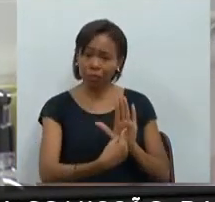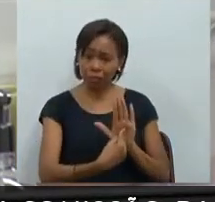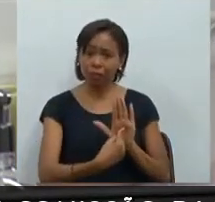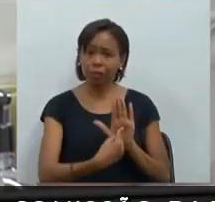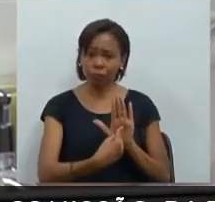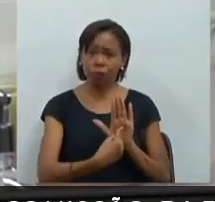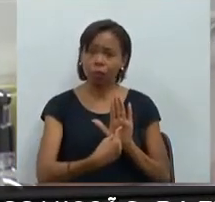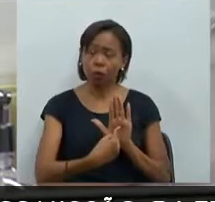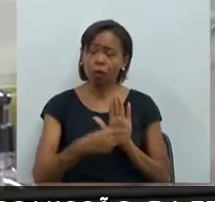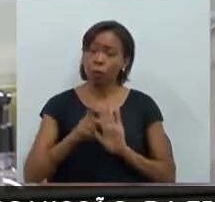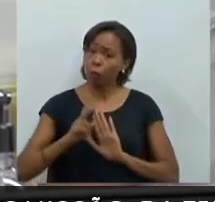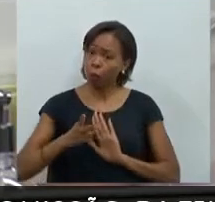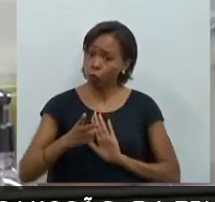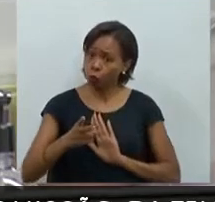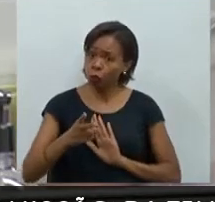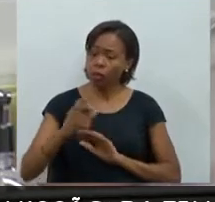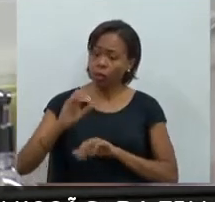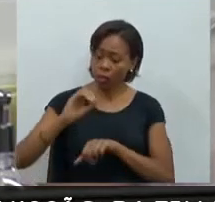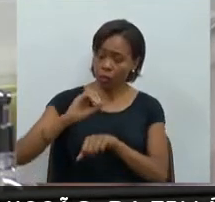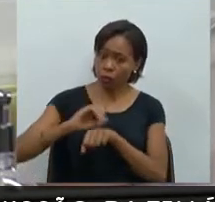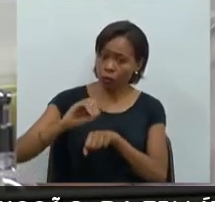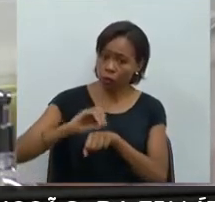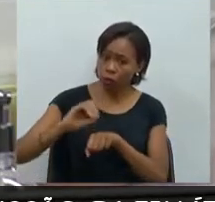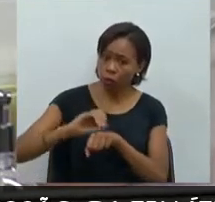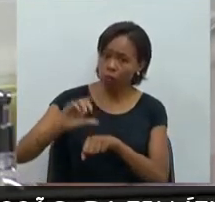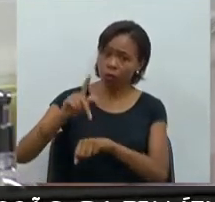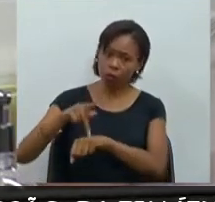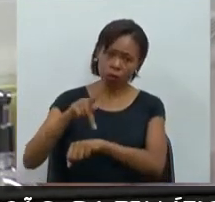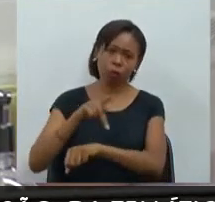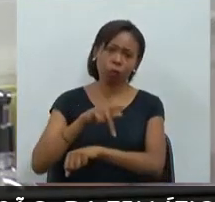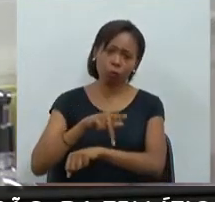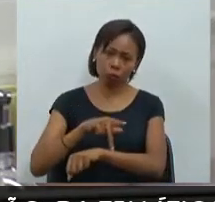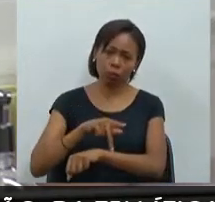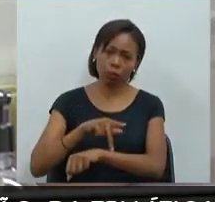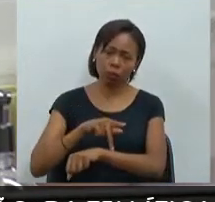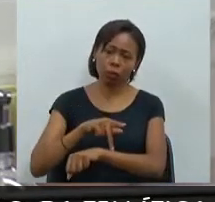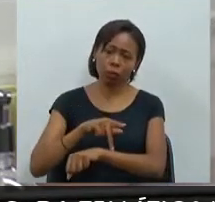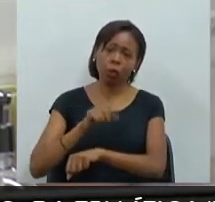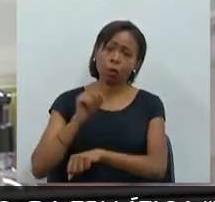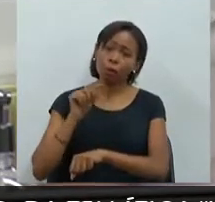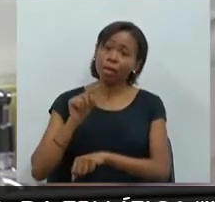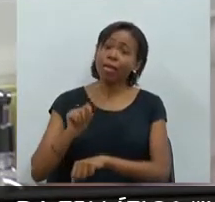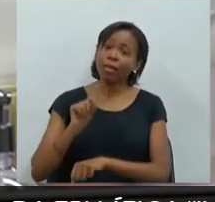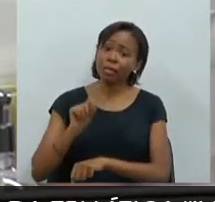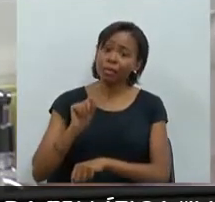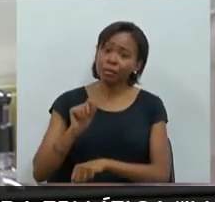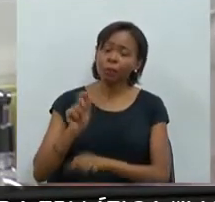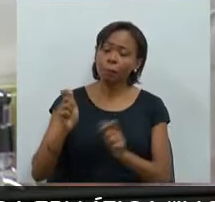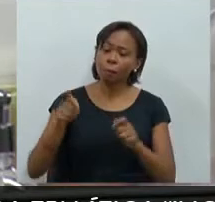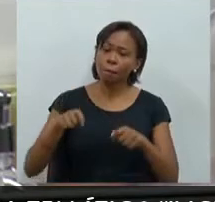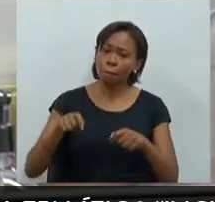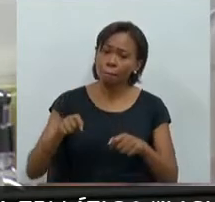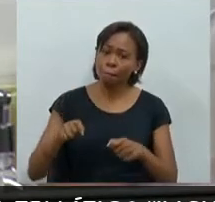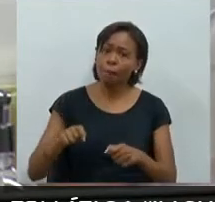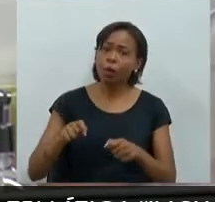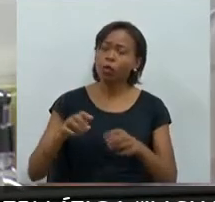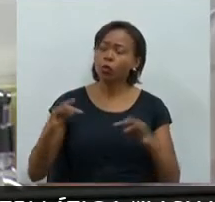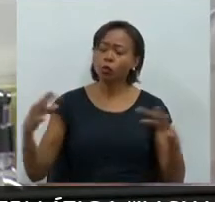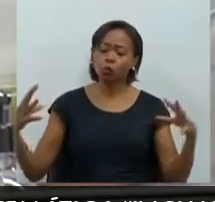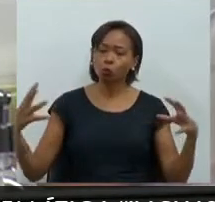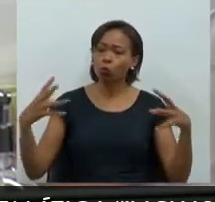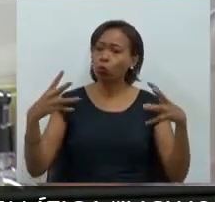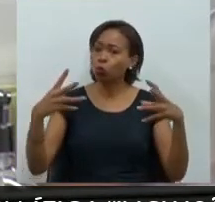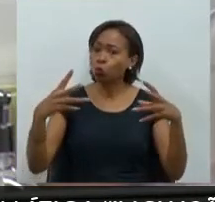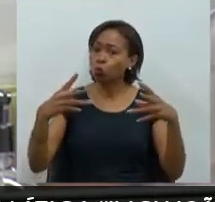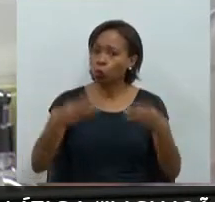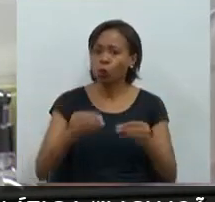essa sequência a essas oficinas pedagógicas, para que elas sejam trabalhadas de uma melhor forma para todas as escolas,